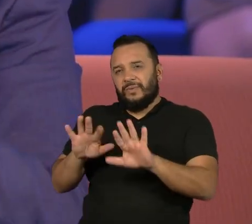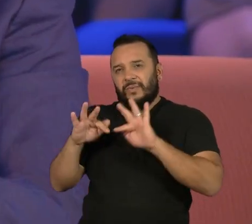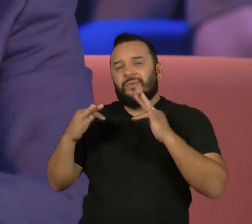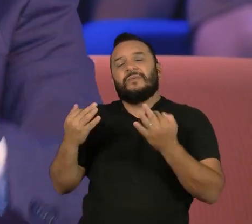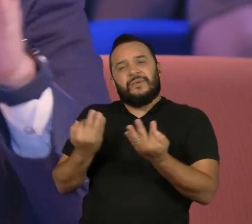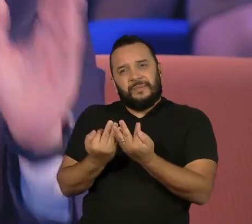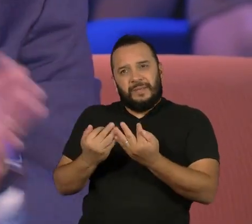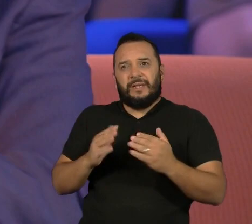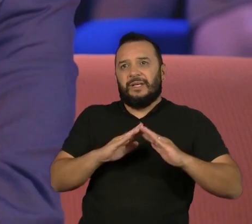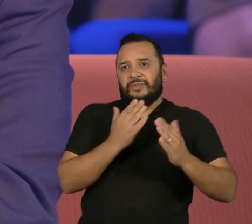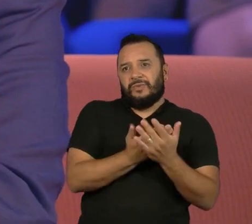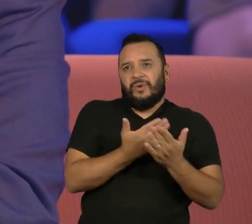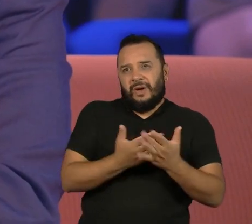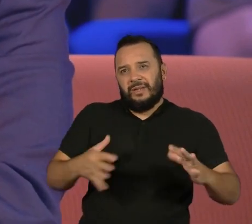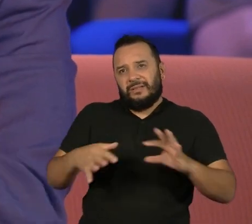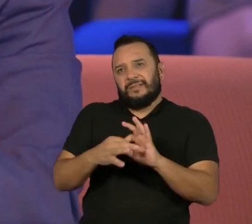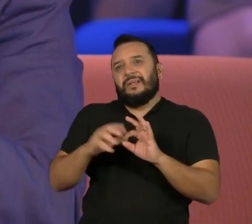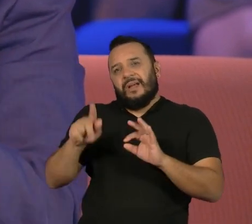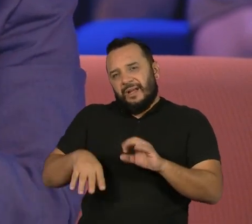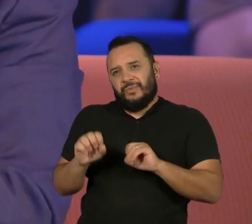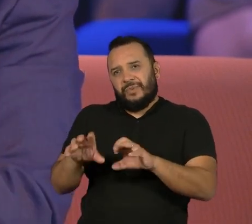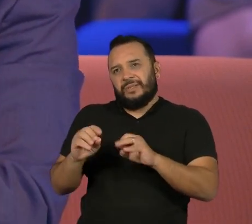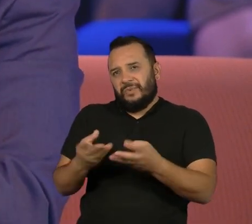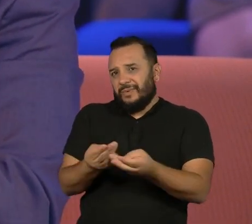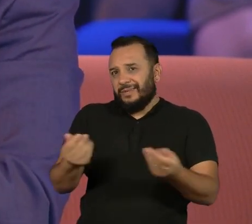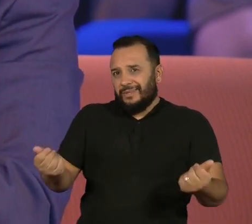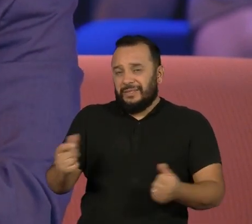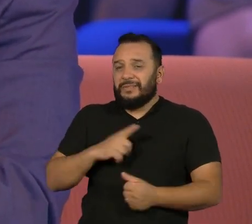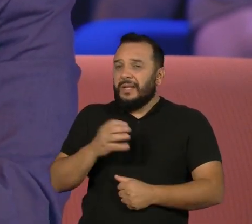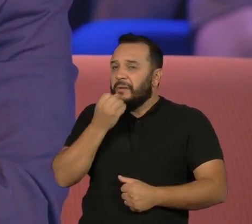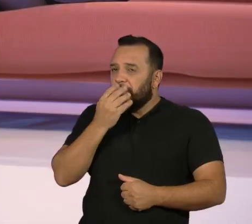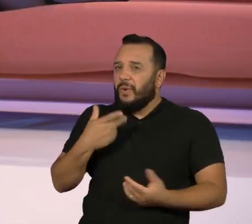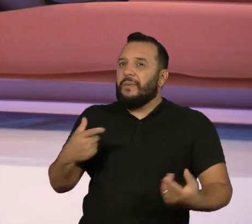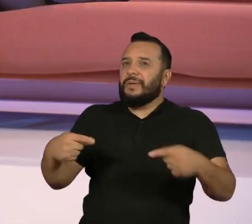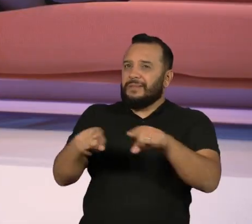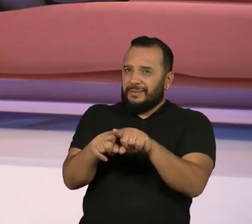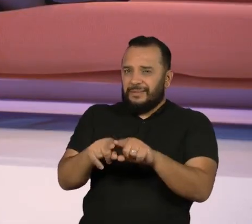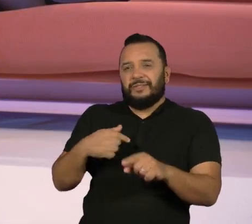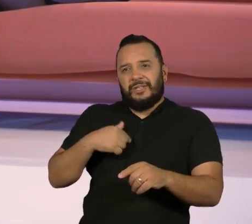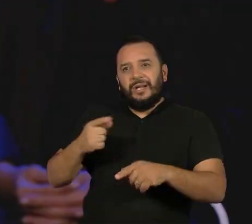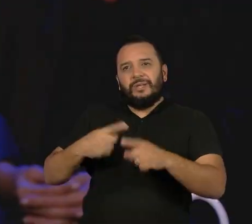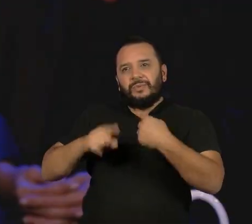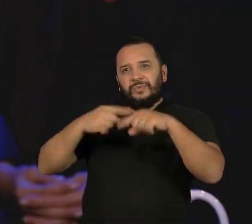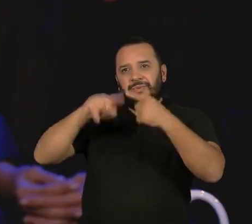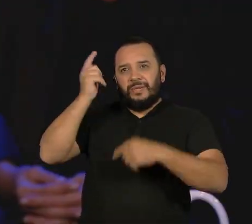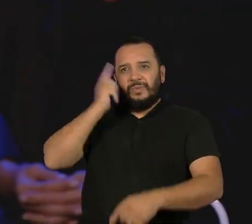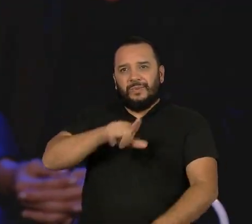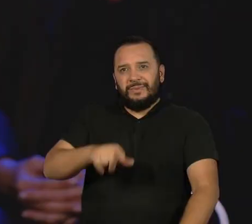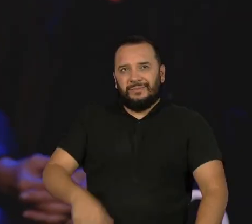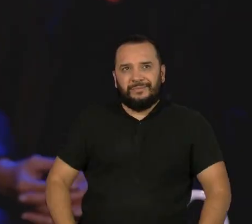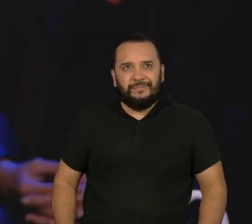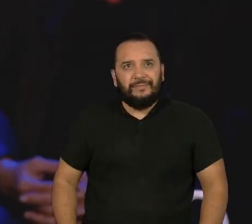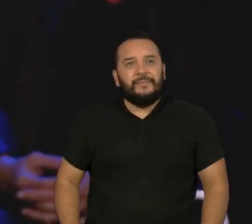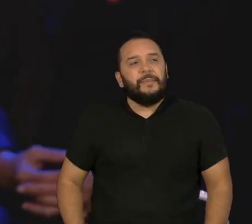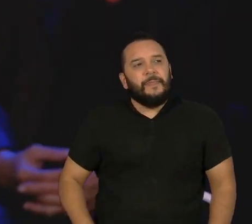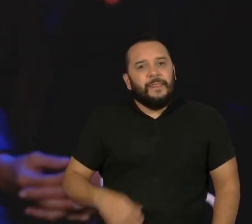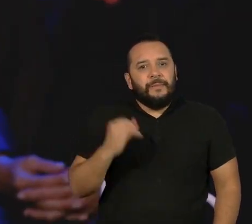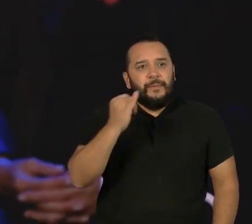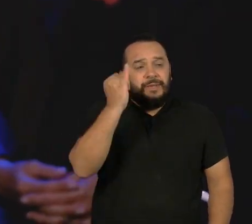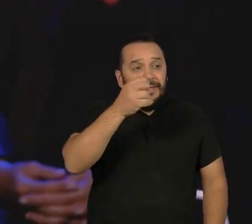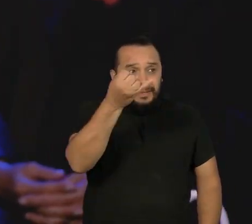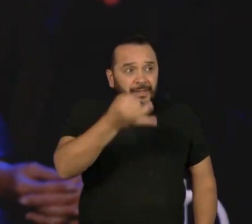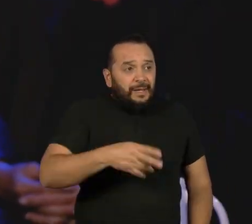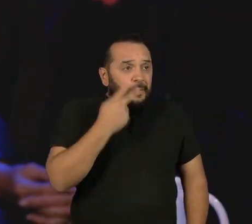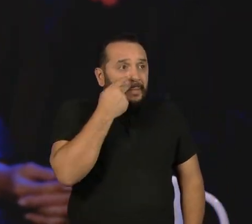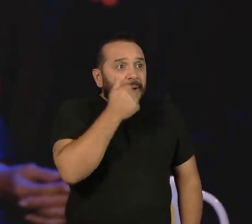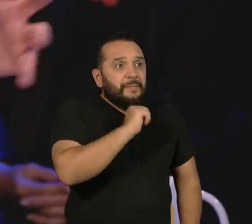a parceria escola e família. Exatamente. Quando a gente tem essa boa parceria, o sucesso é garantido. Ferreirinha, e é uma coisa importante a gente falar para os pais,